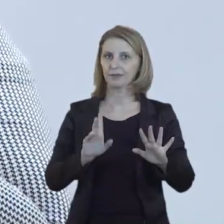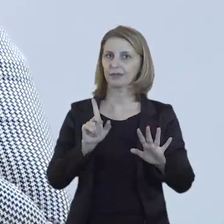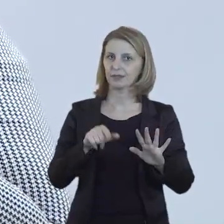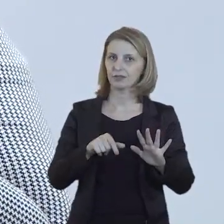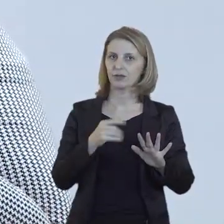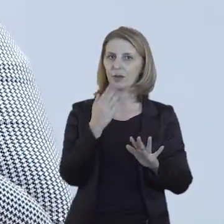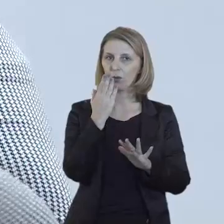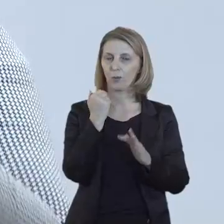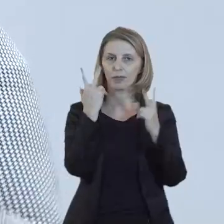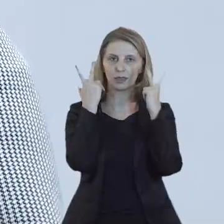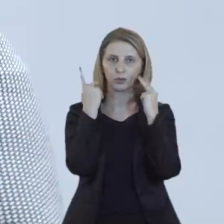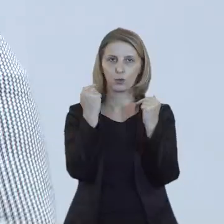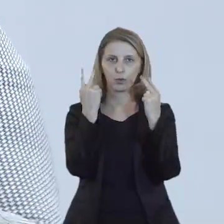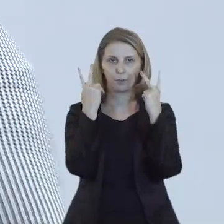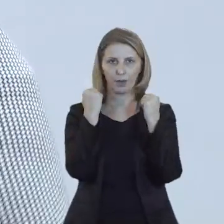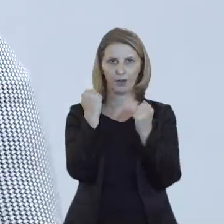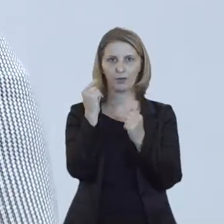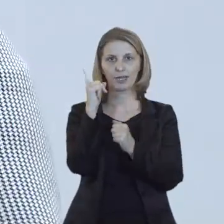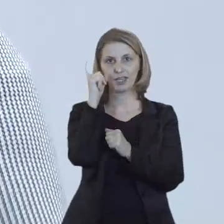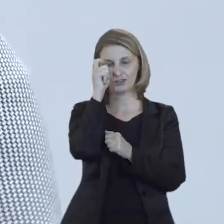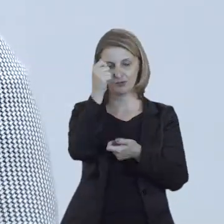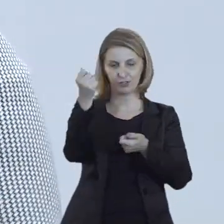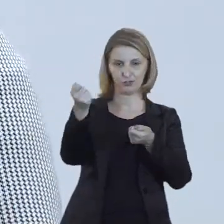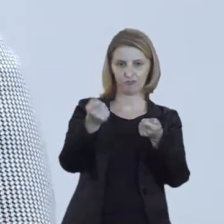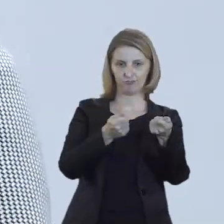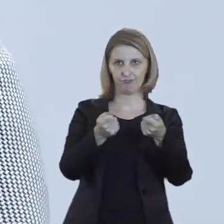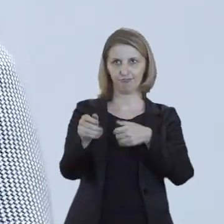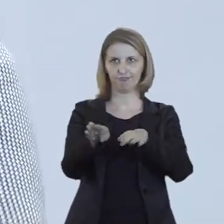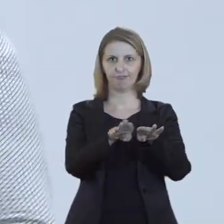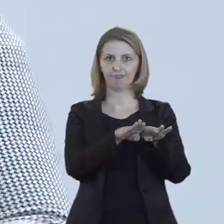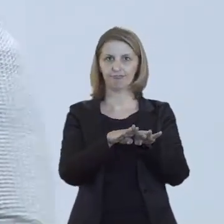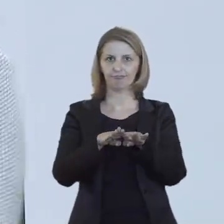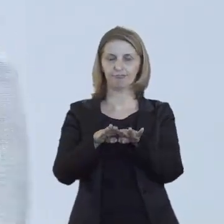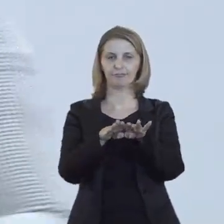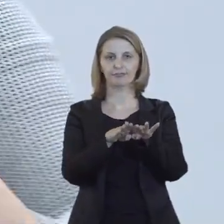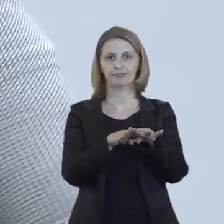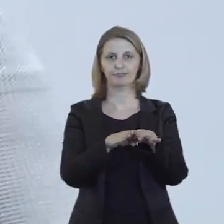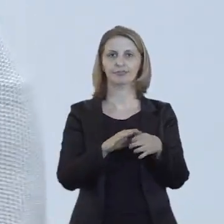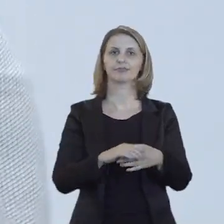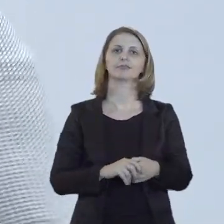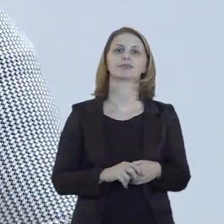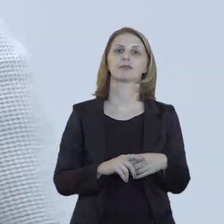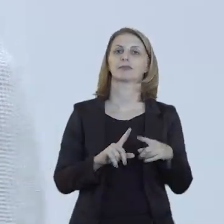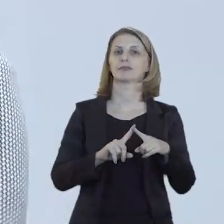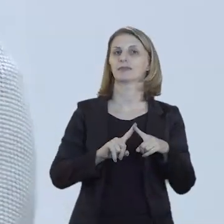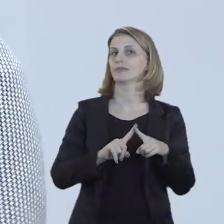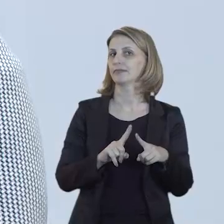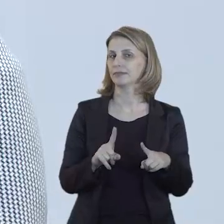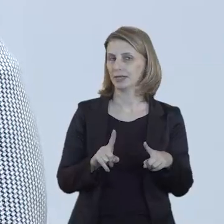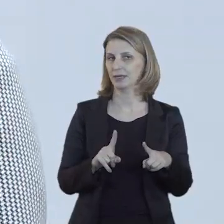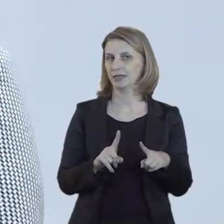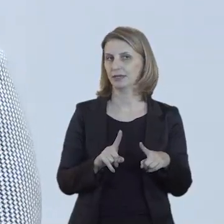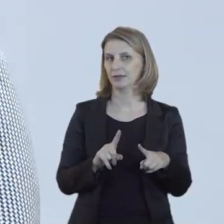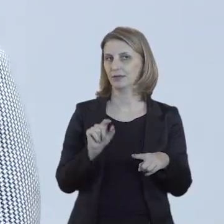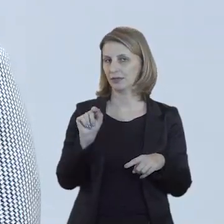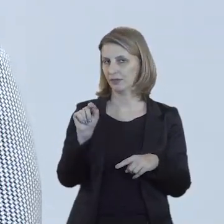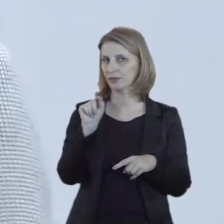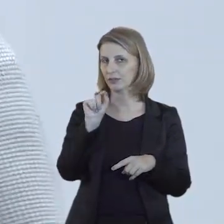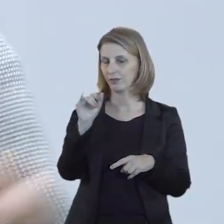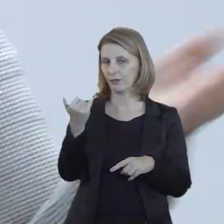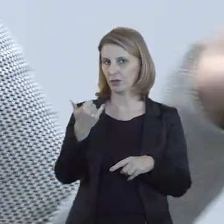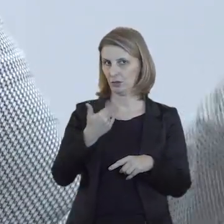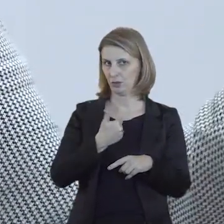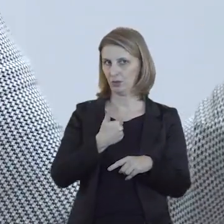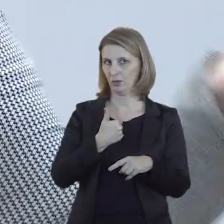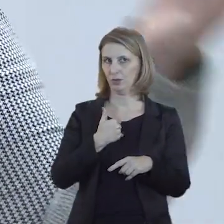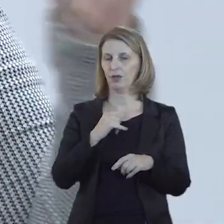satisfeita, né? Isso que é o comer normal, e é difícil essa relação, né? Especialmente nesse momento.